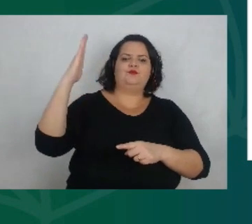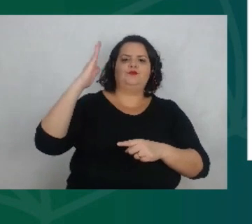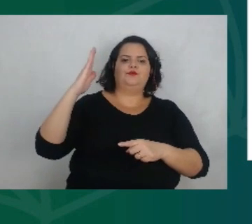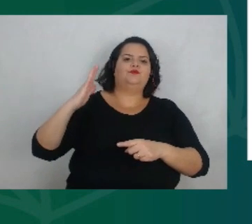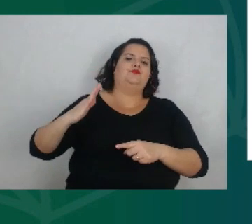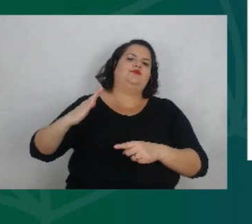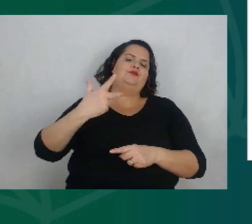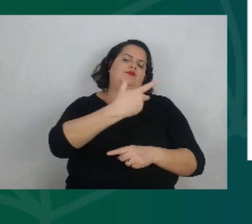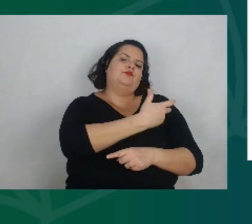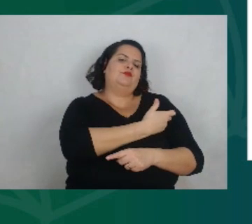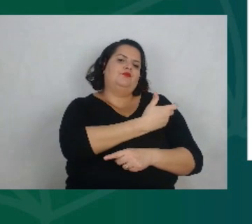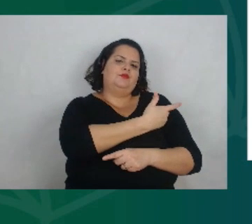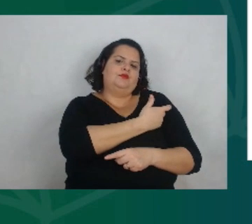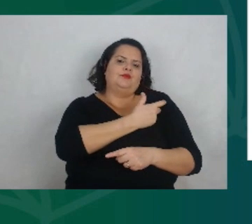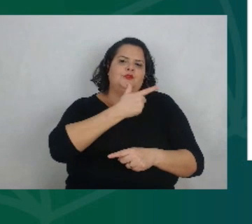Próxima.